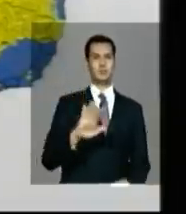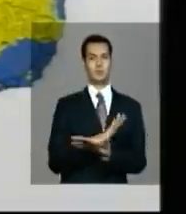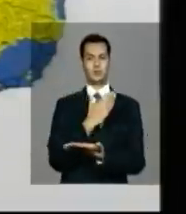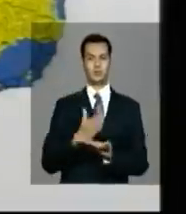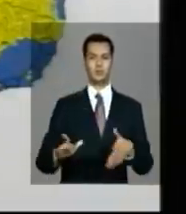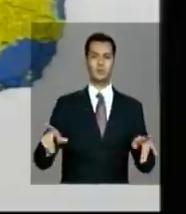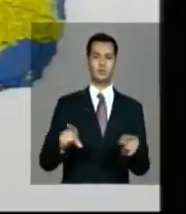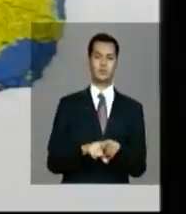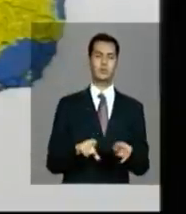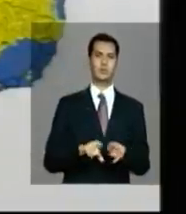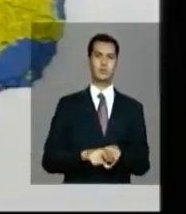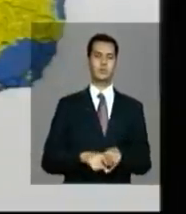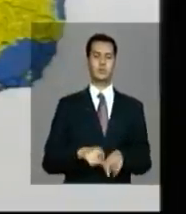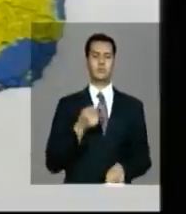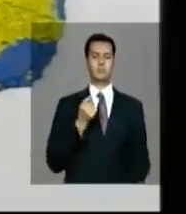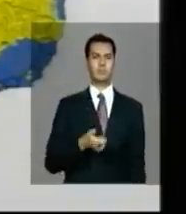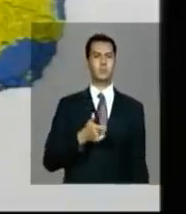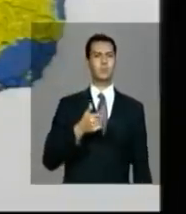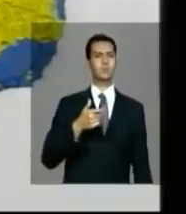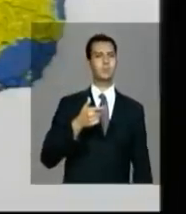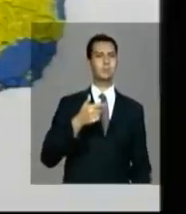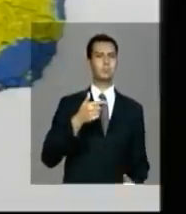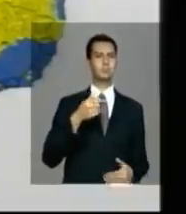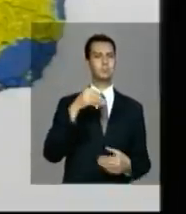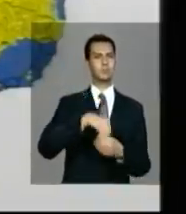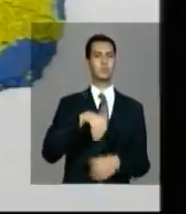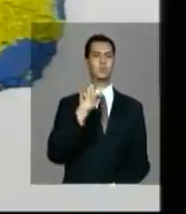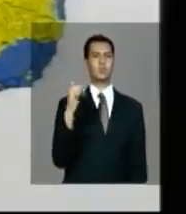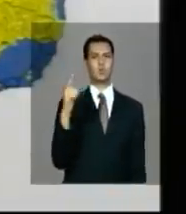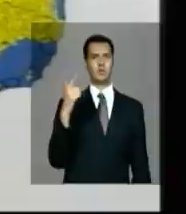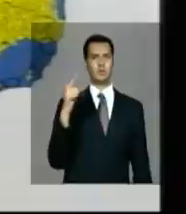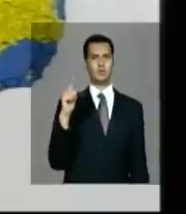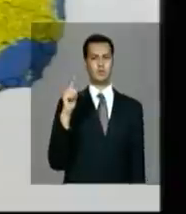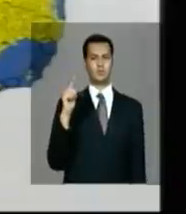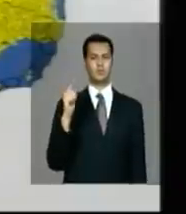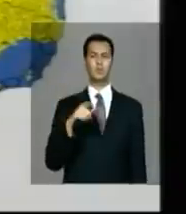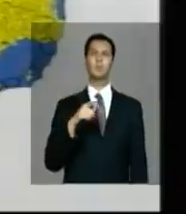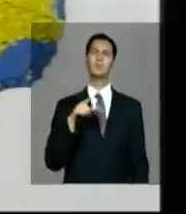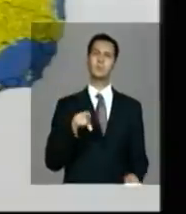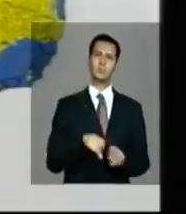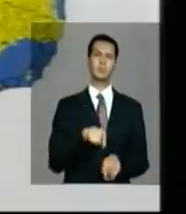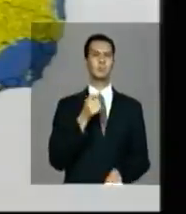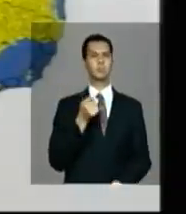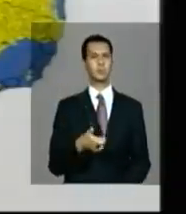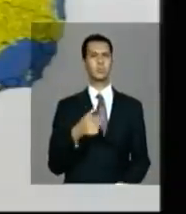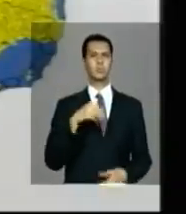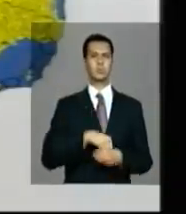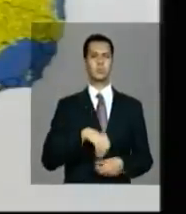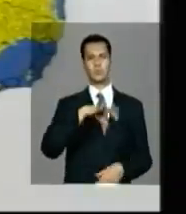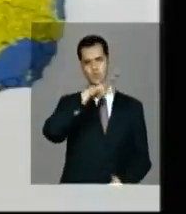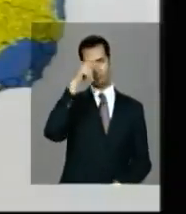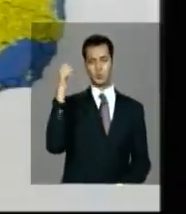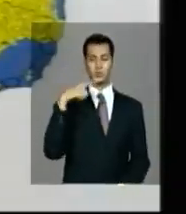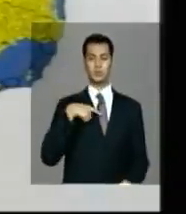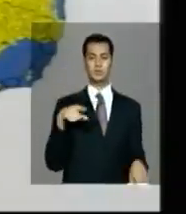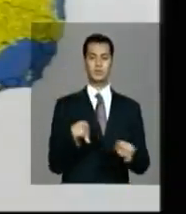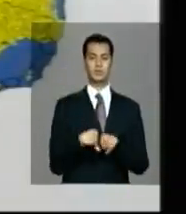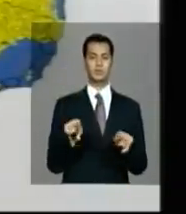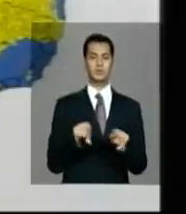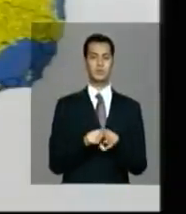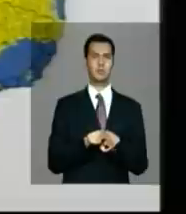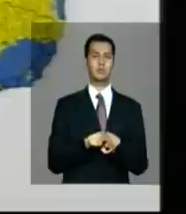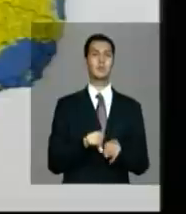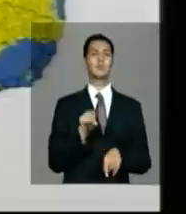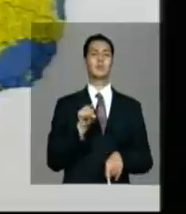entrada aqui no sul de Goiás e uma parte no Mato Grosso do Sul e no centro da Amazônia ali tem uma azulzinho porque é